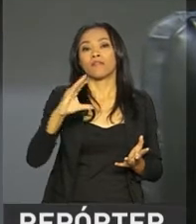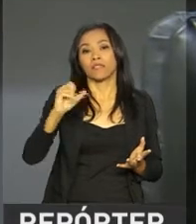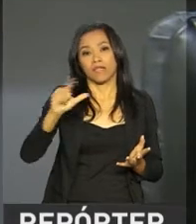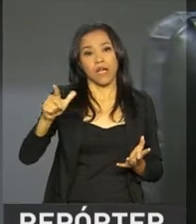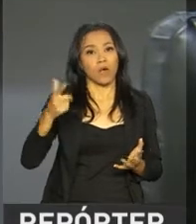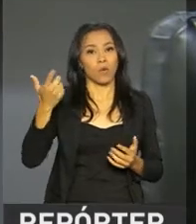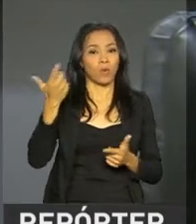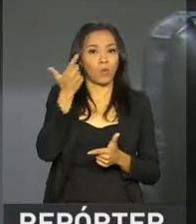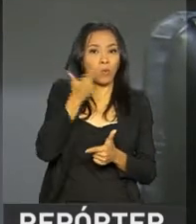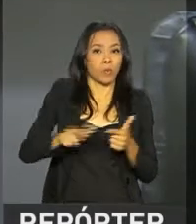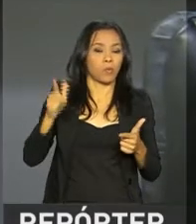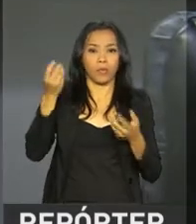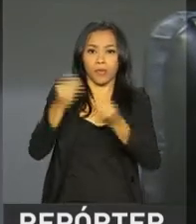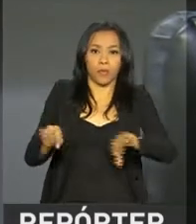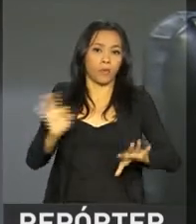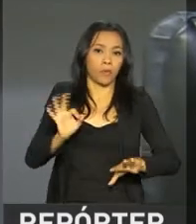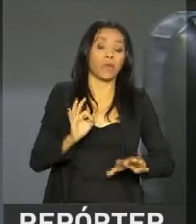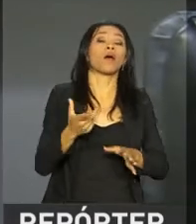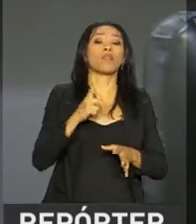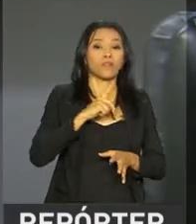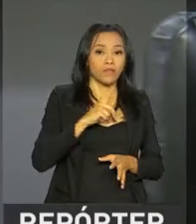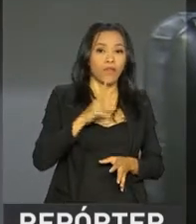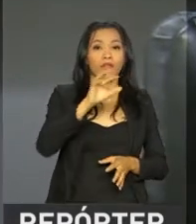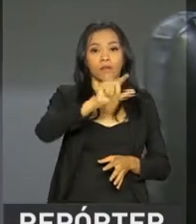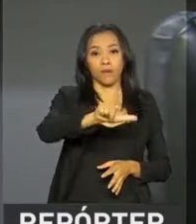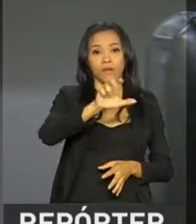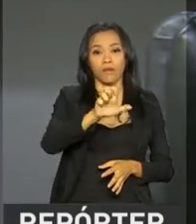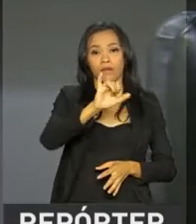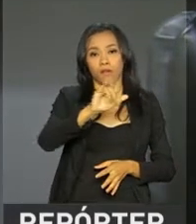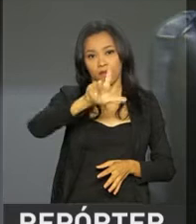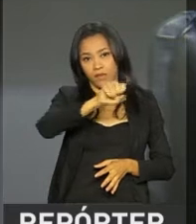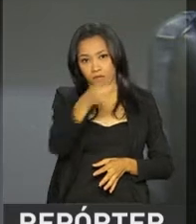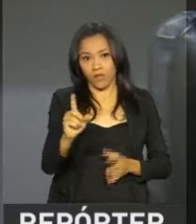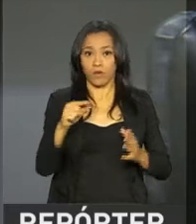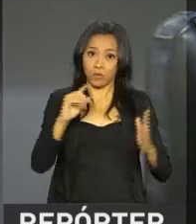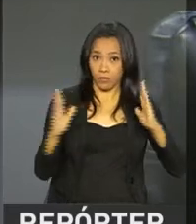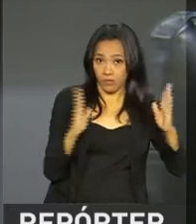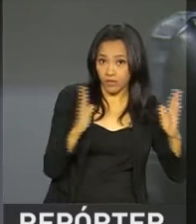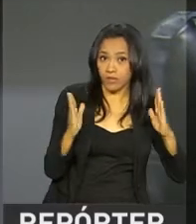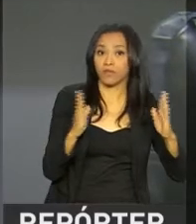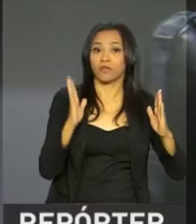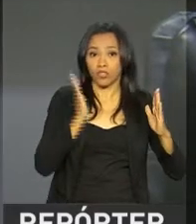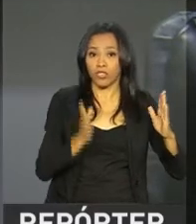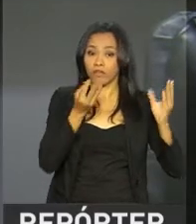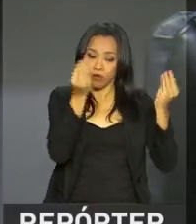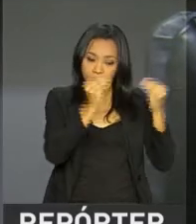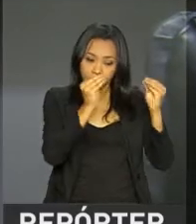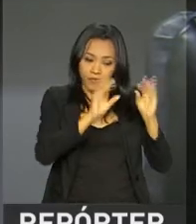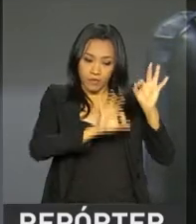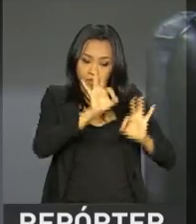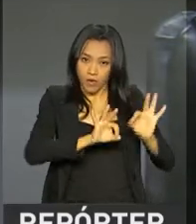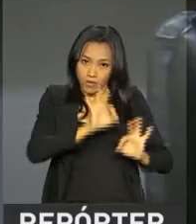bem sucedidas, os leilões ocorreram conforme o previsto, nos prazos que estavam sendo